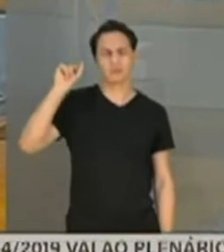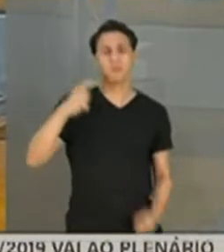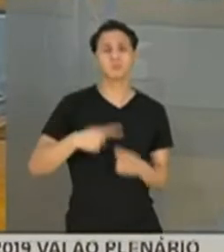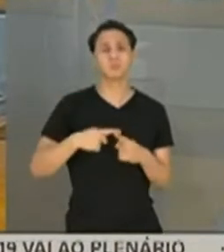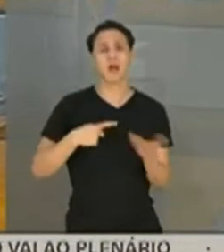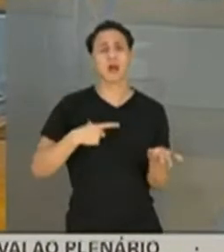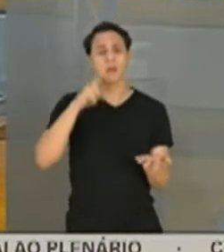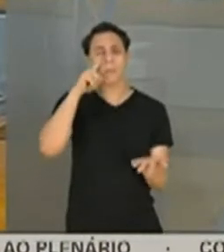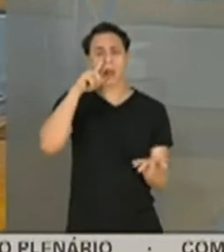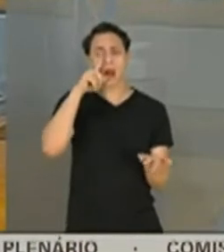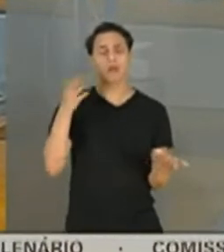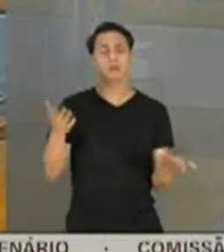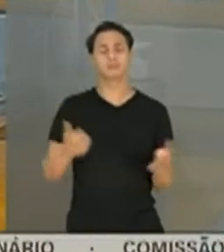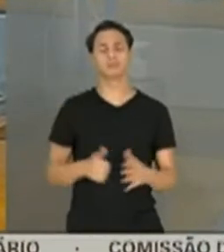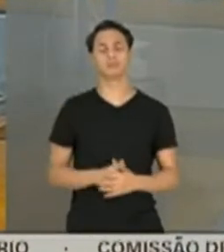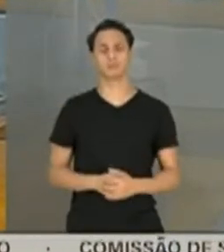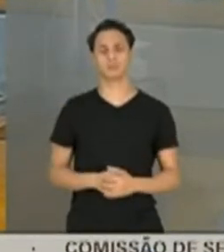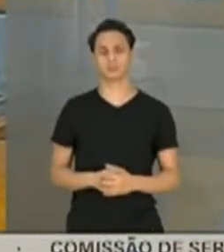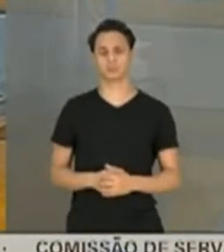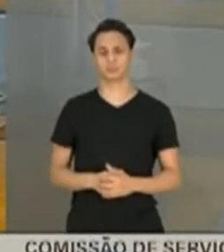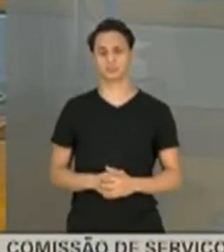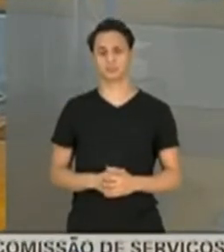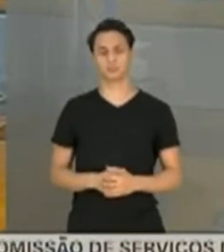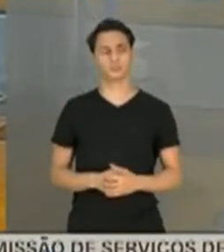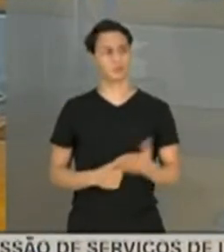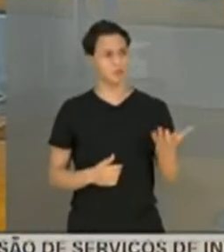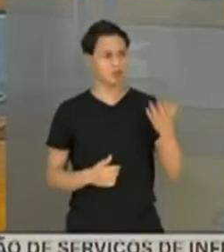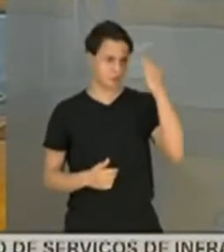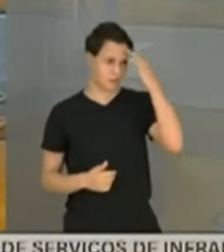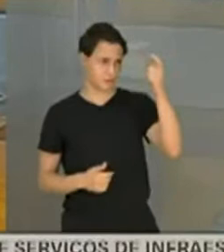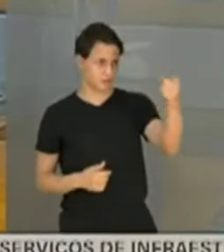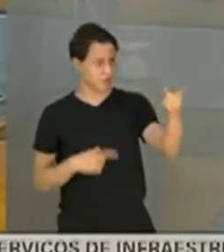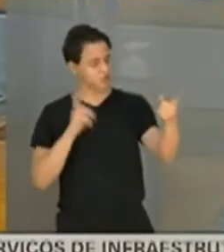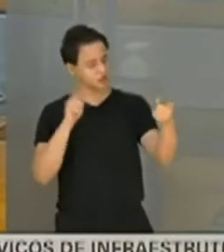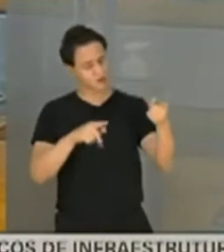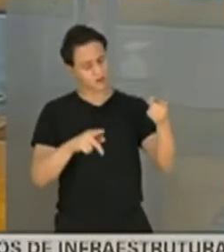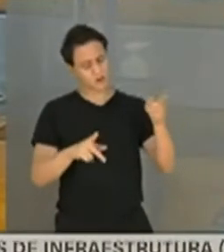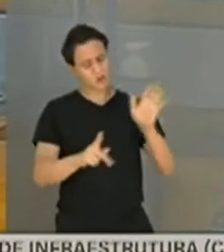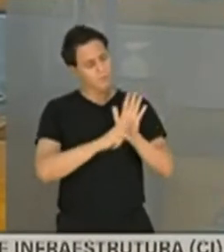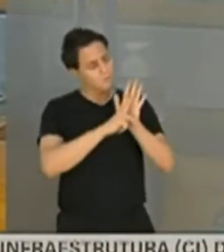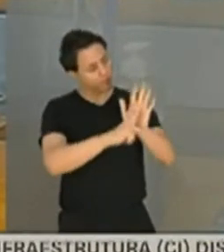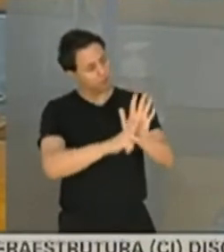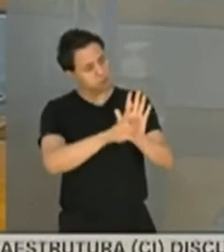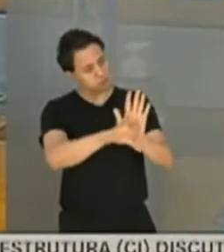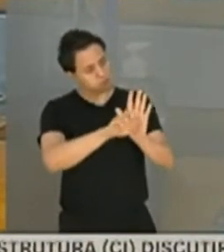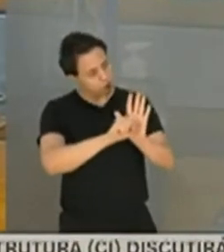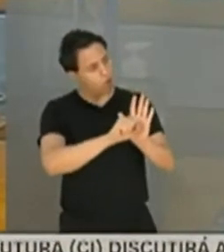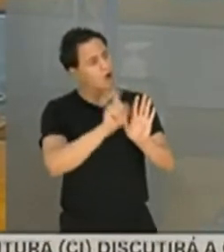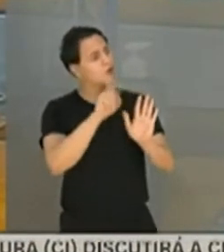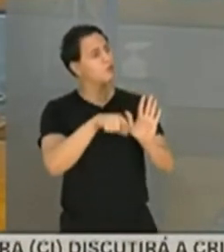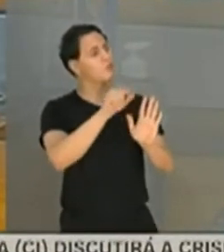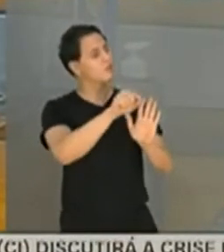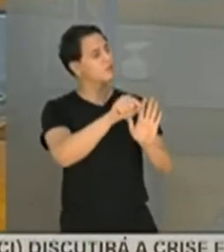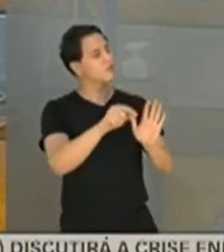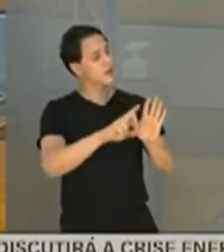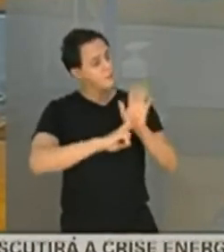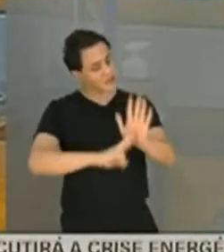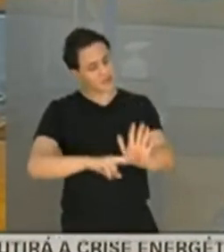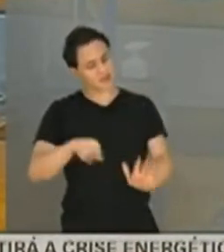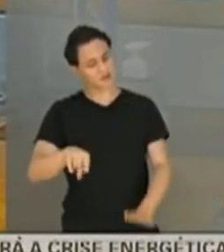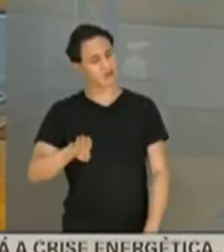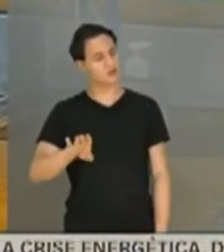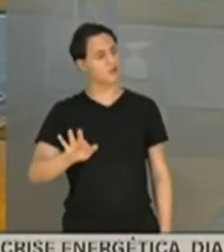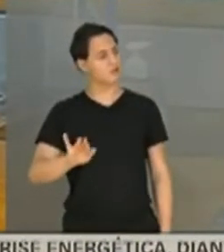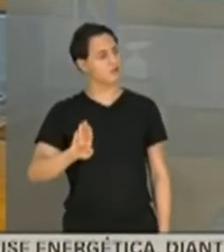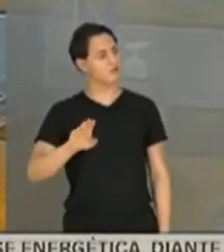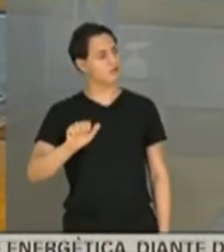risco? Eu queria do senhor, que é procurador do FIBBank, que eu perguntei aqui mais cedo pela manhã se foi